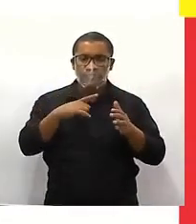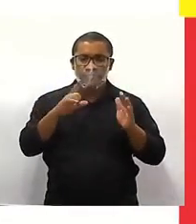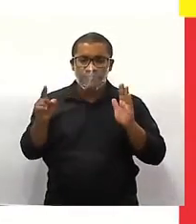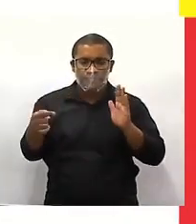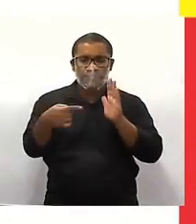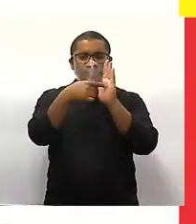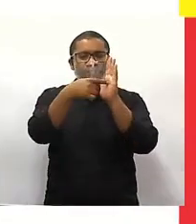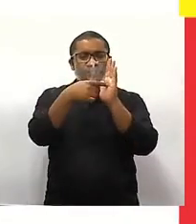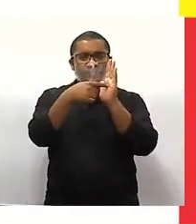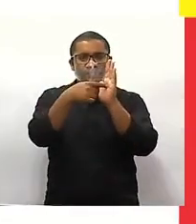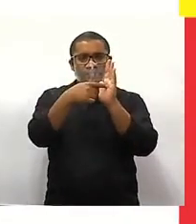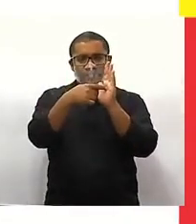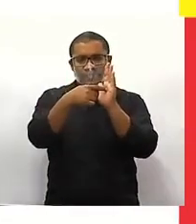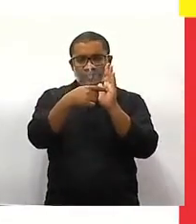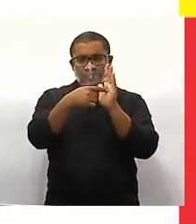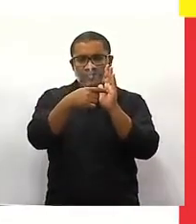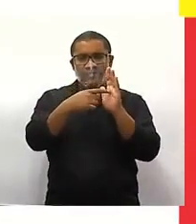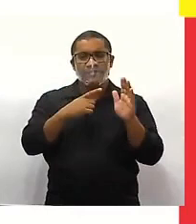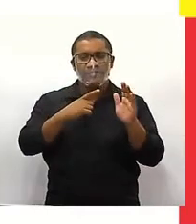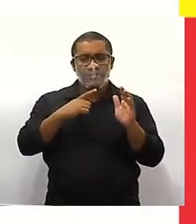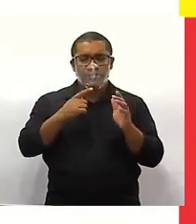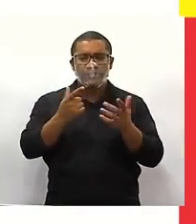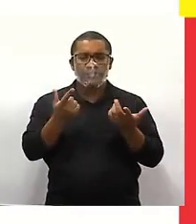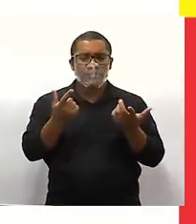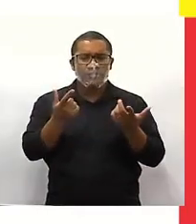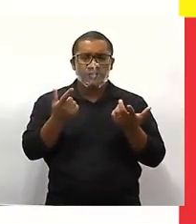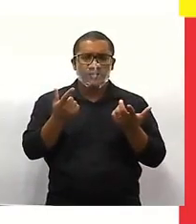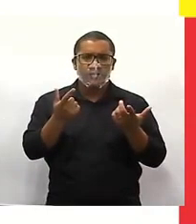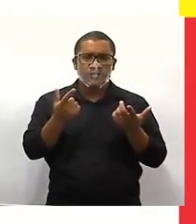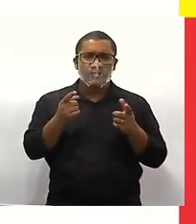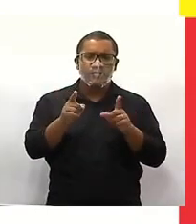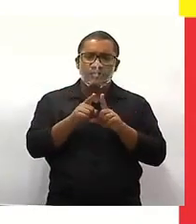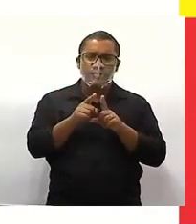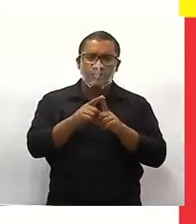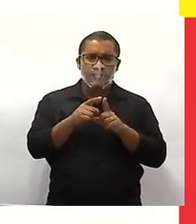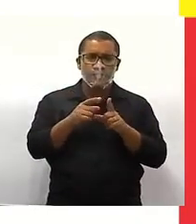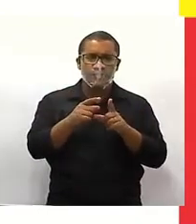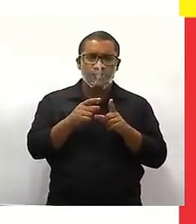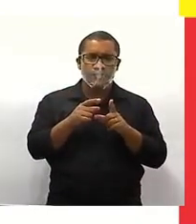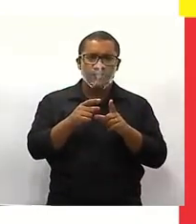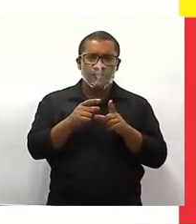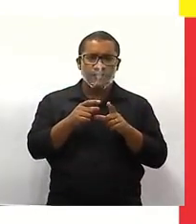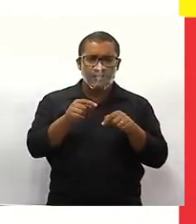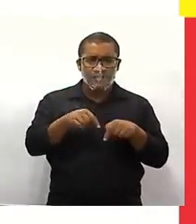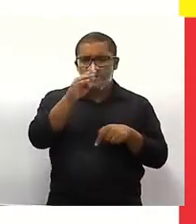objetivos estabelecidos para a cobrança e pelo uso,